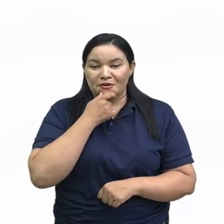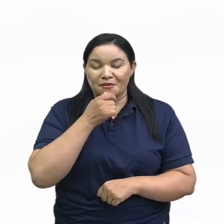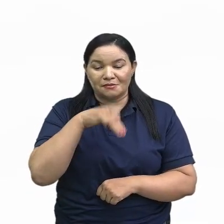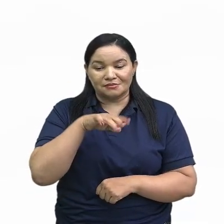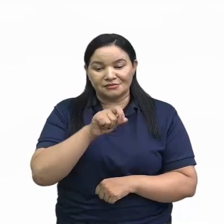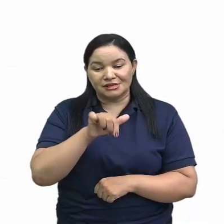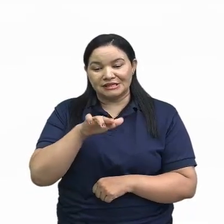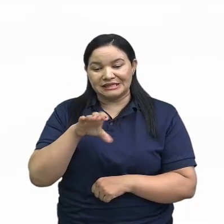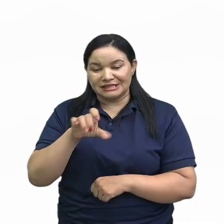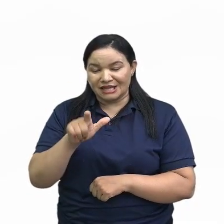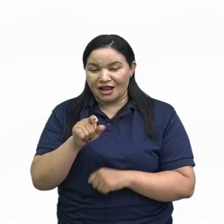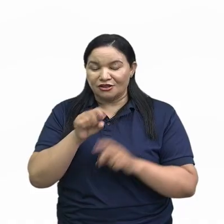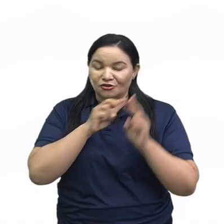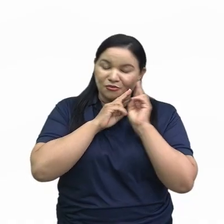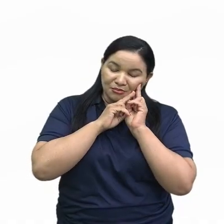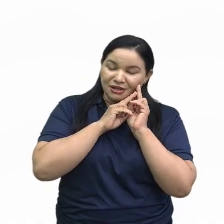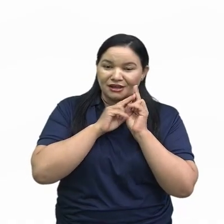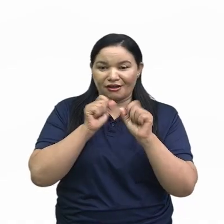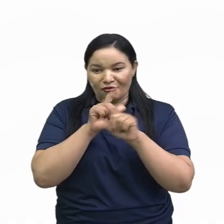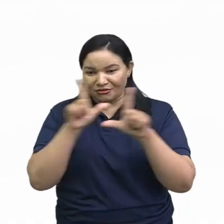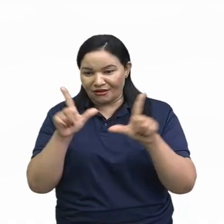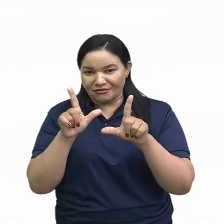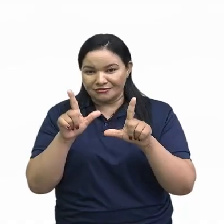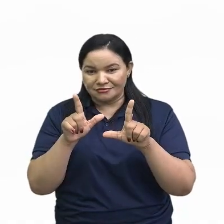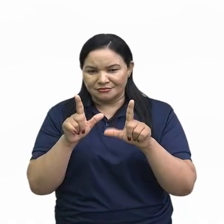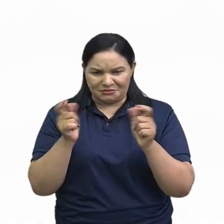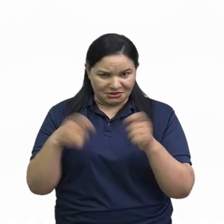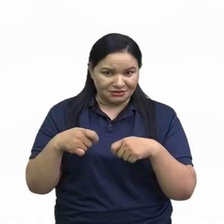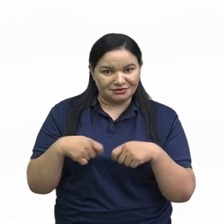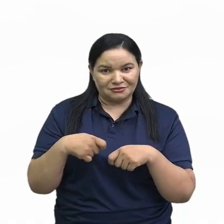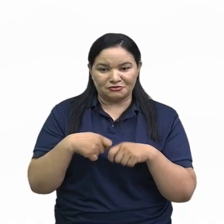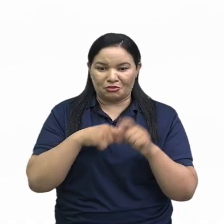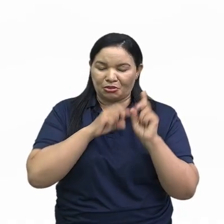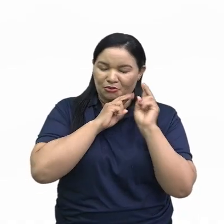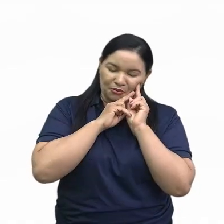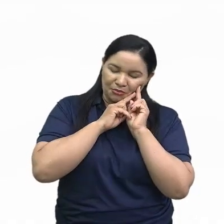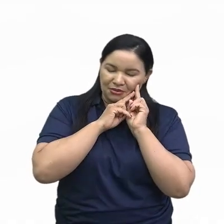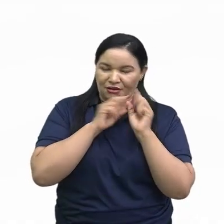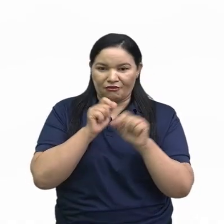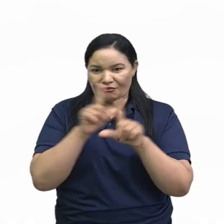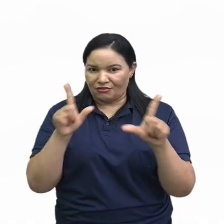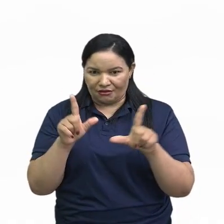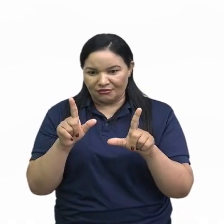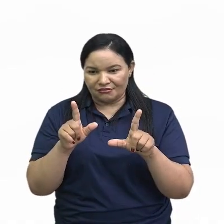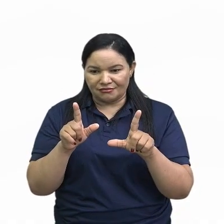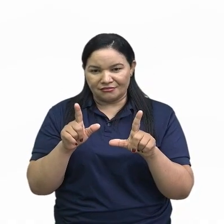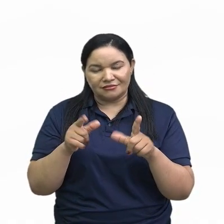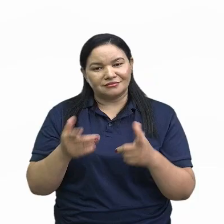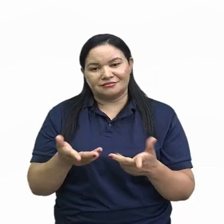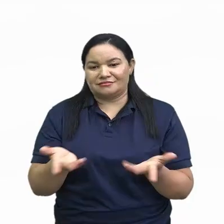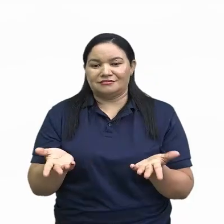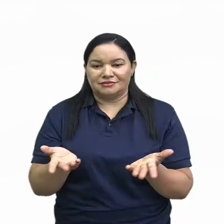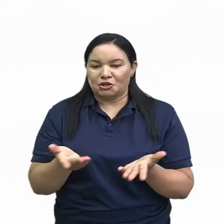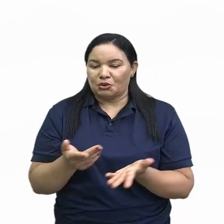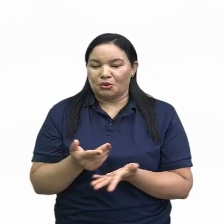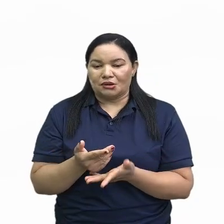dormia acordado no trabalho. Como é possível você dormir e estar acordado ao mesmo tempo? Aí nós